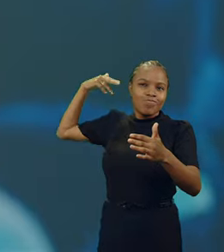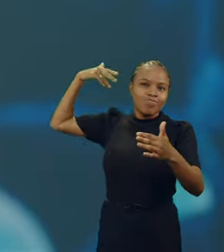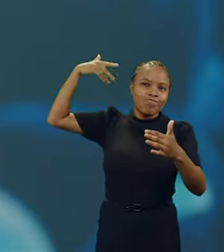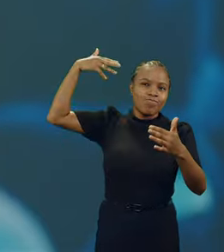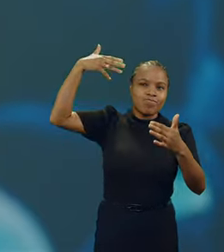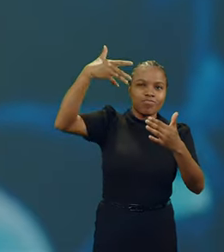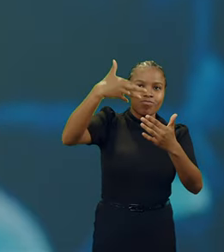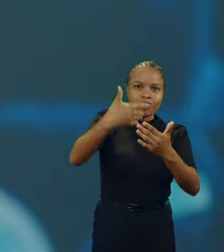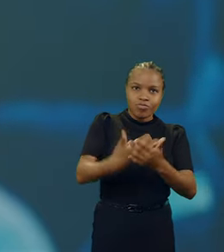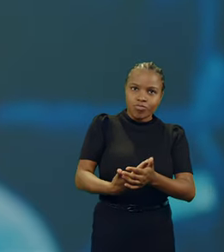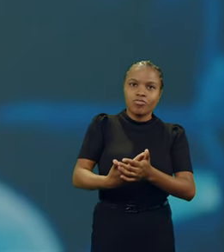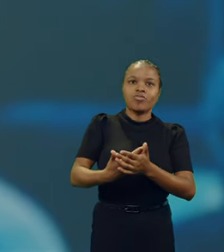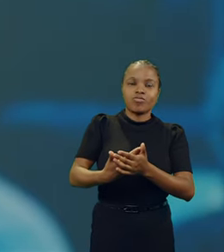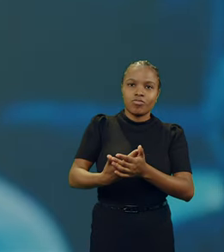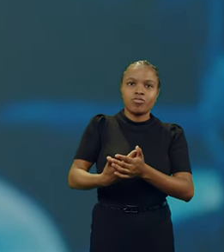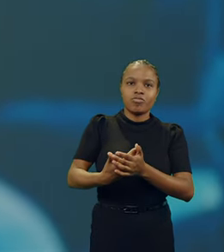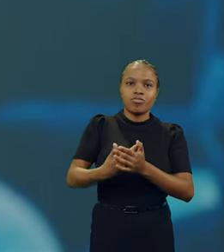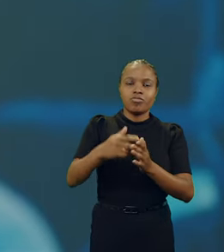seu reino.